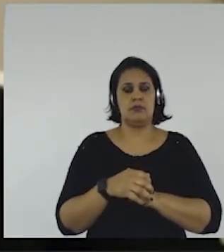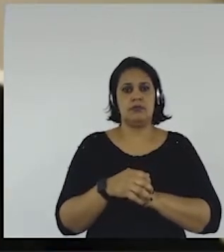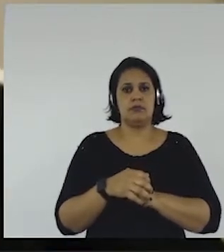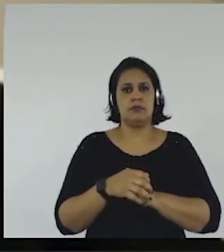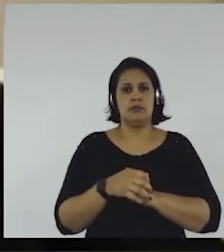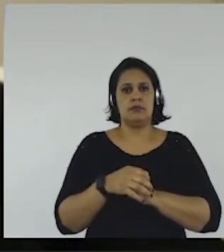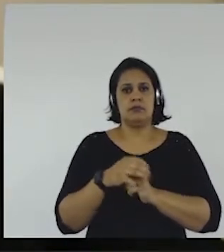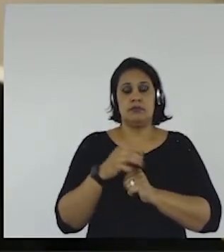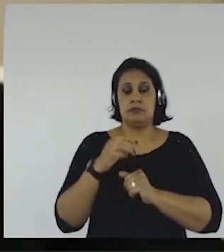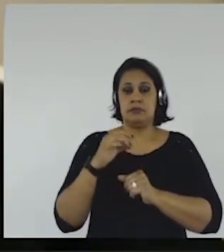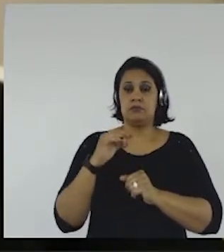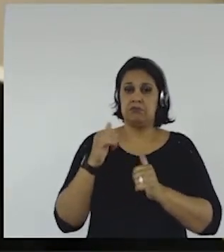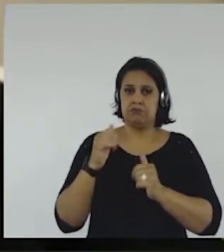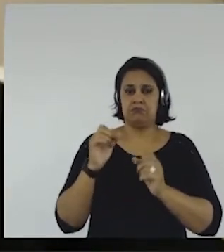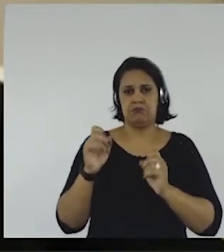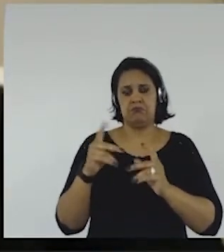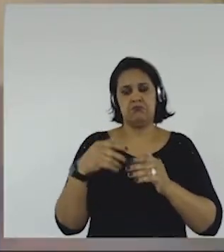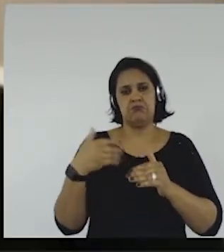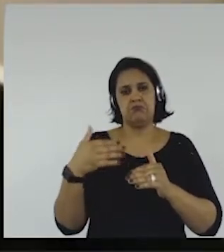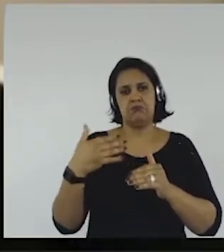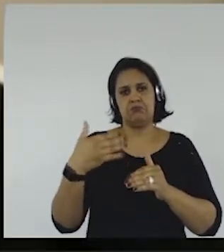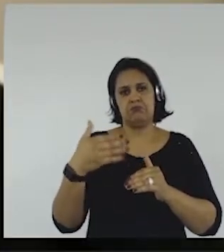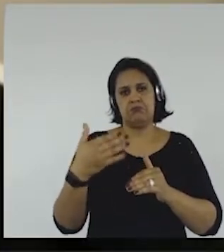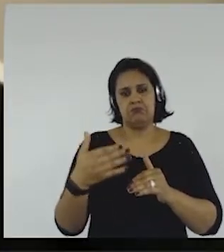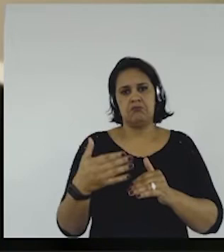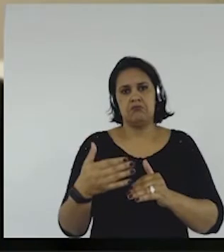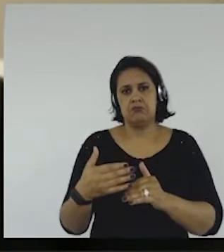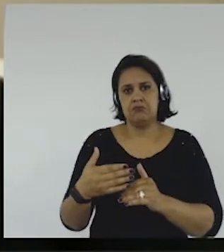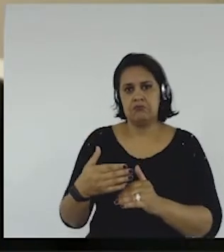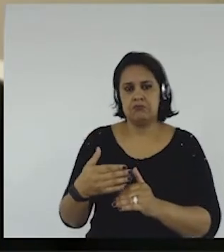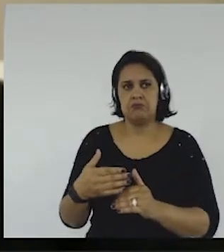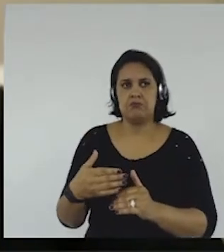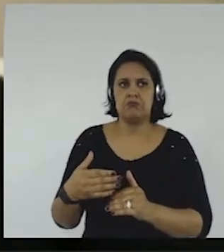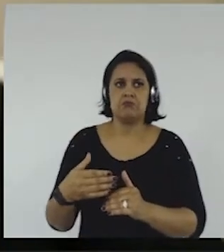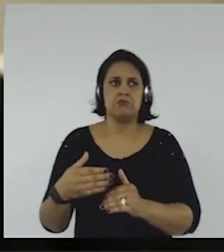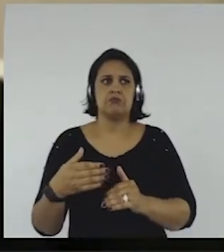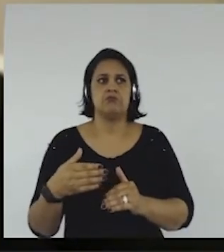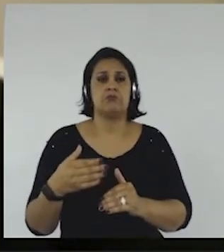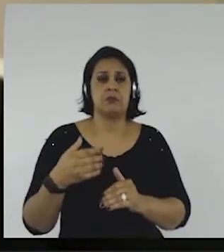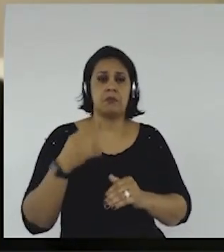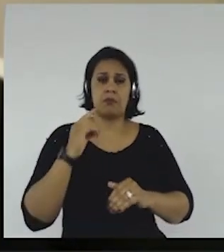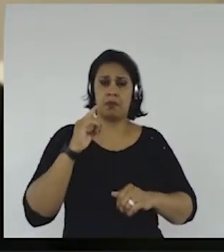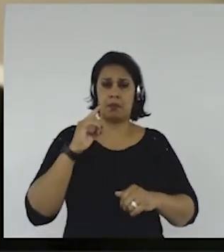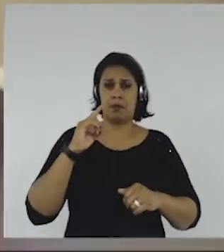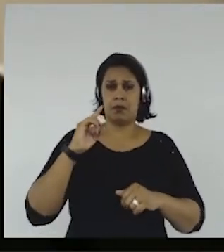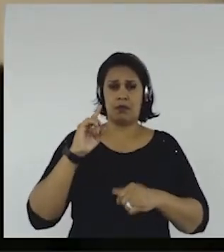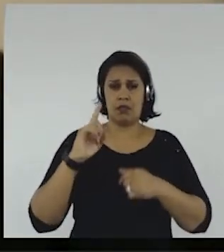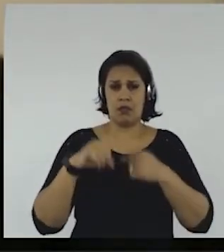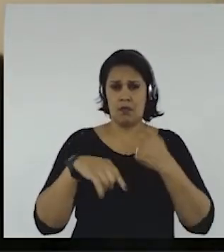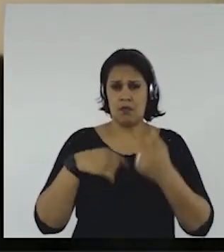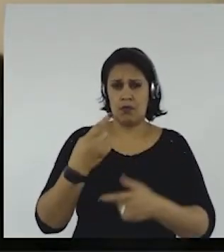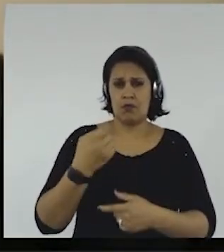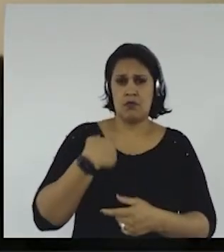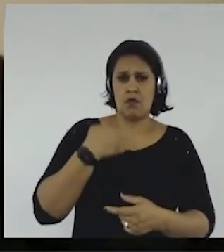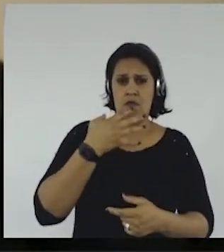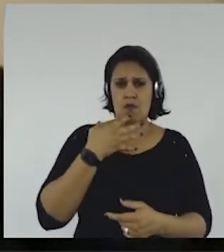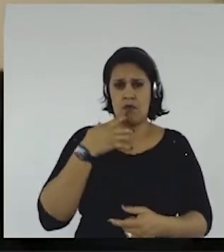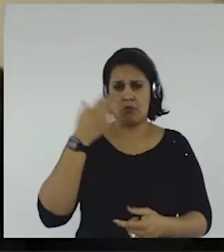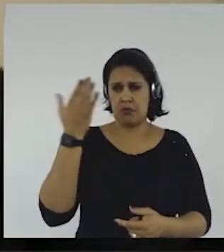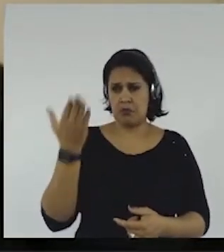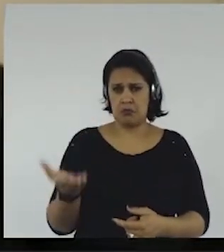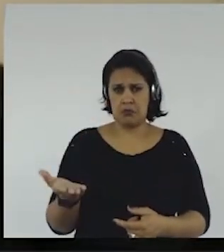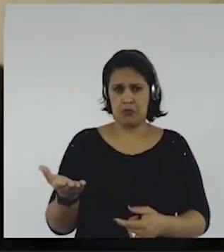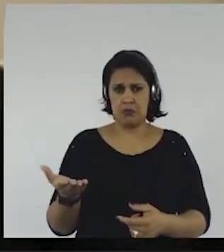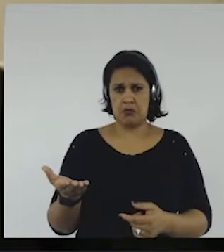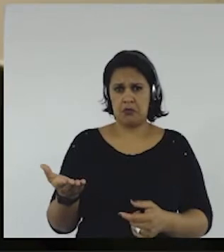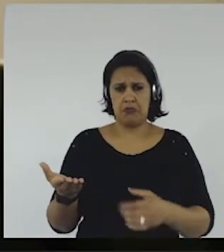Eu só fui conhecer as virtudes civilísticas do professor tempos depois.